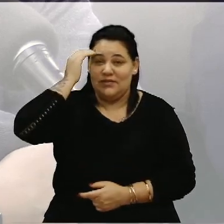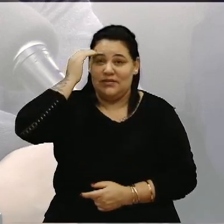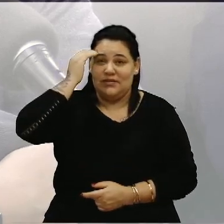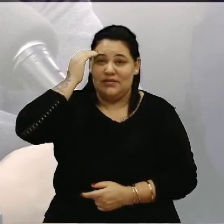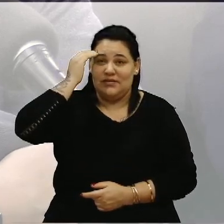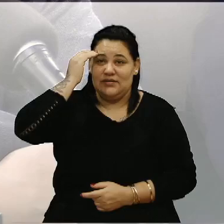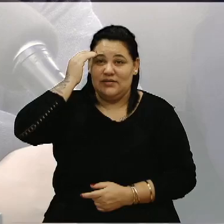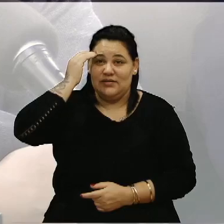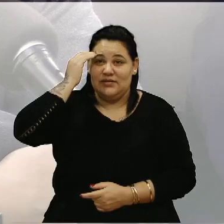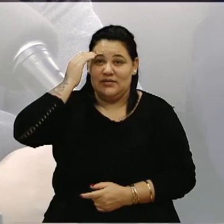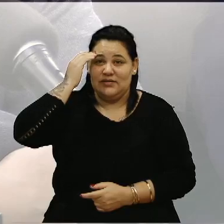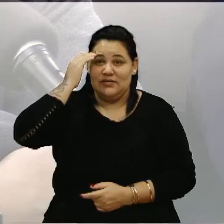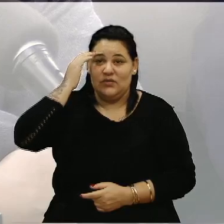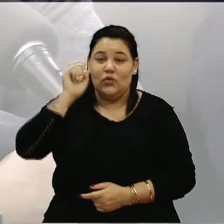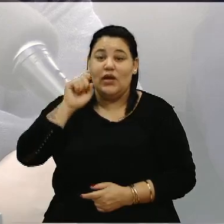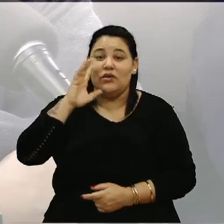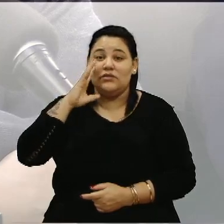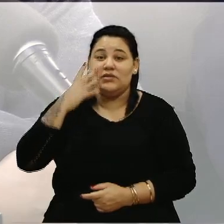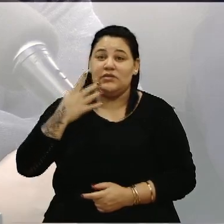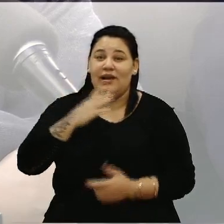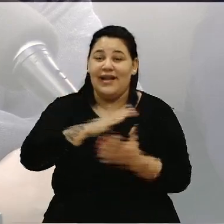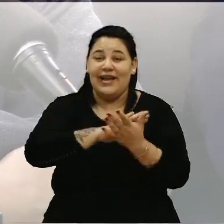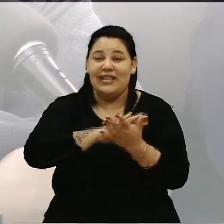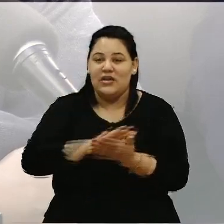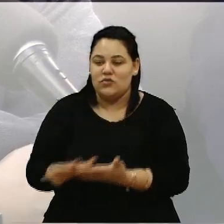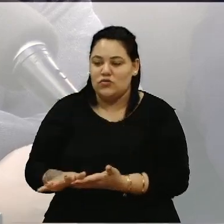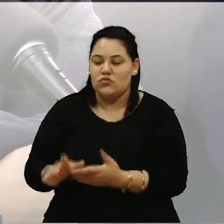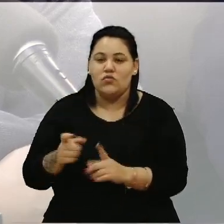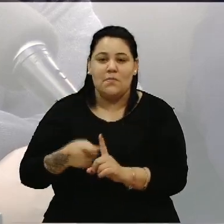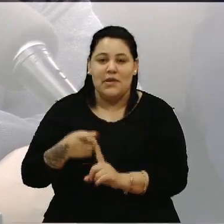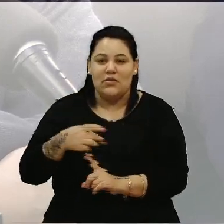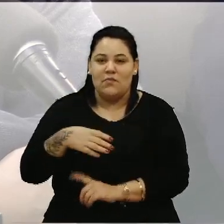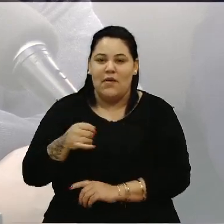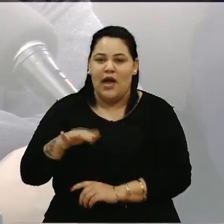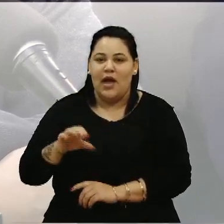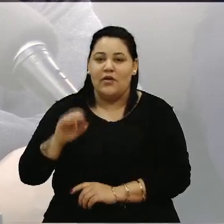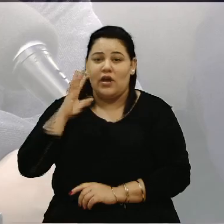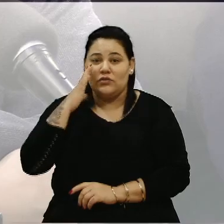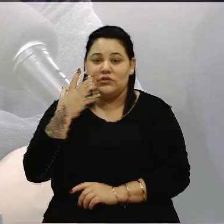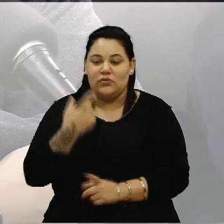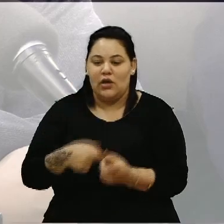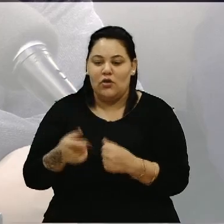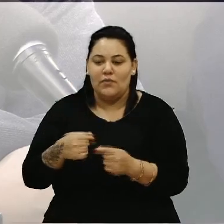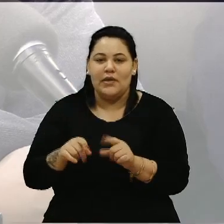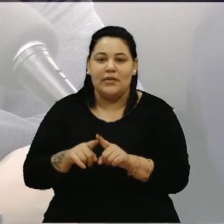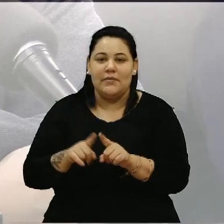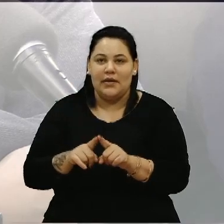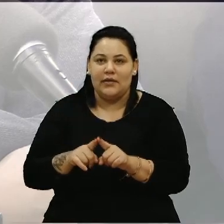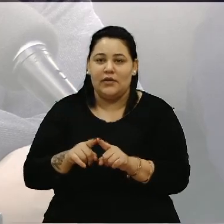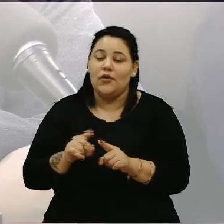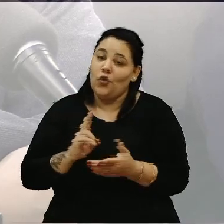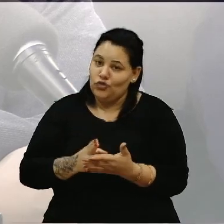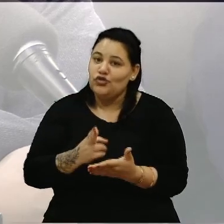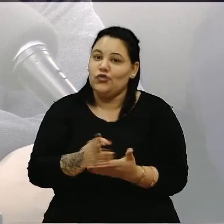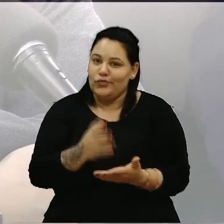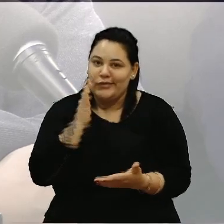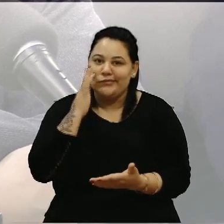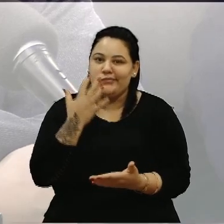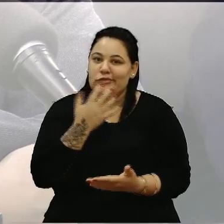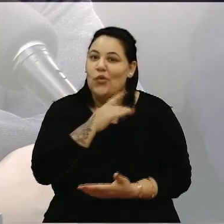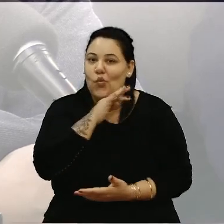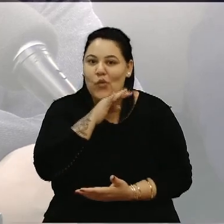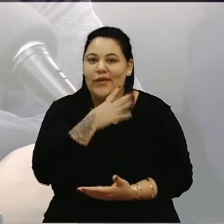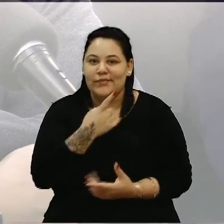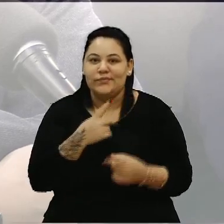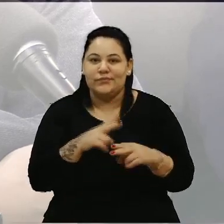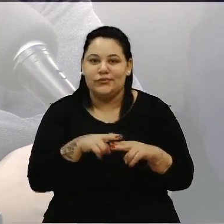tragédia do mês de maio, apesar do que aconteceu com a nossa economia e o que está acontecendo com a nossa economia, não é à toa que